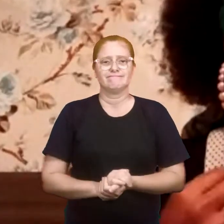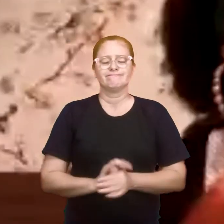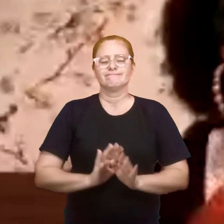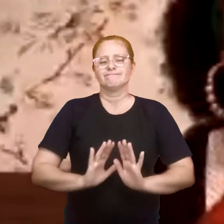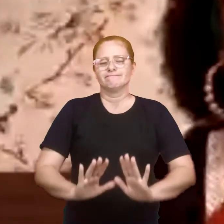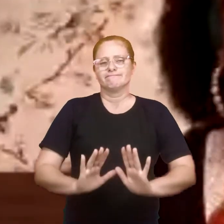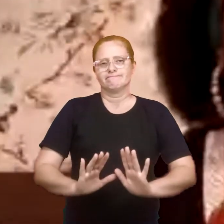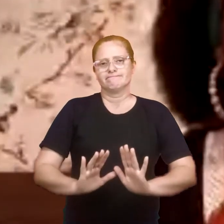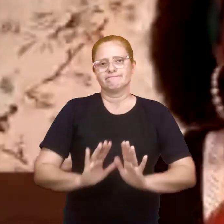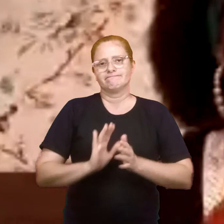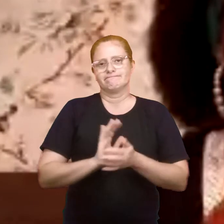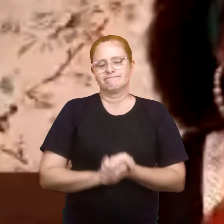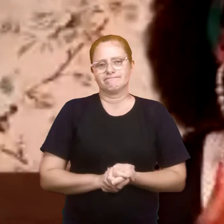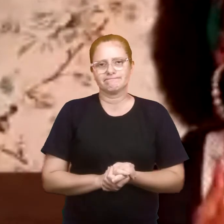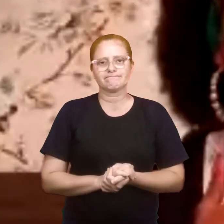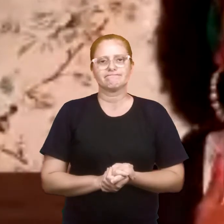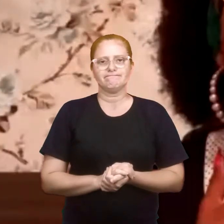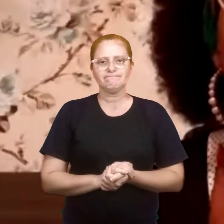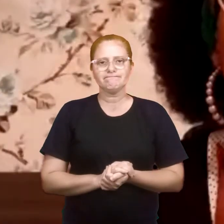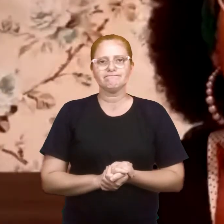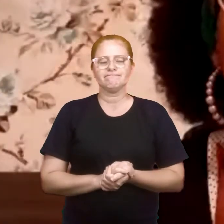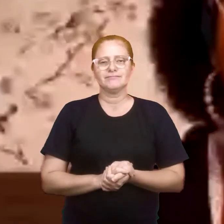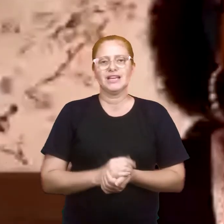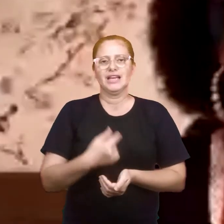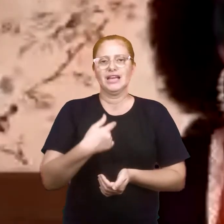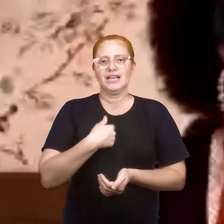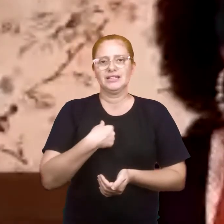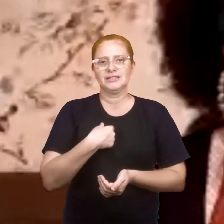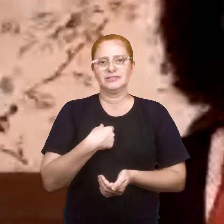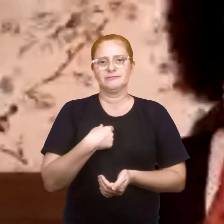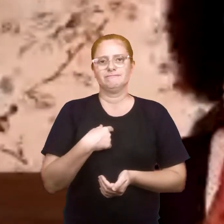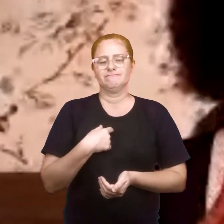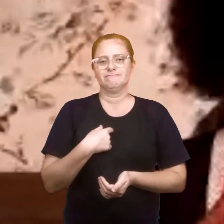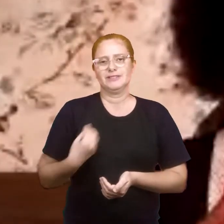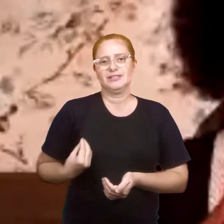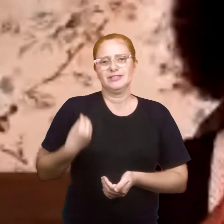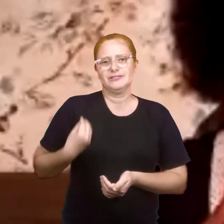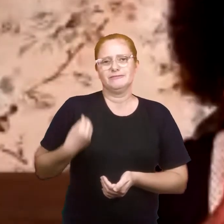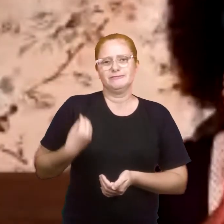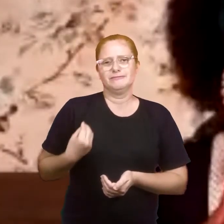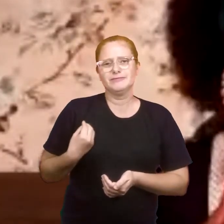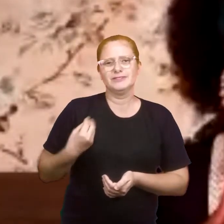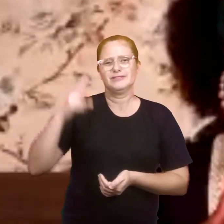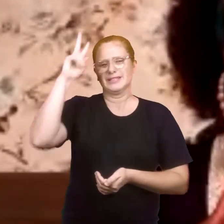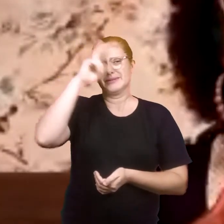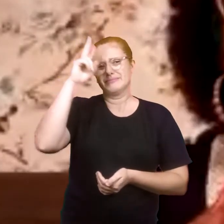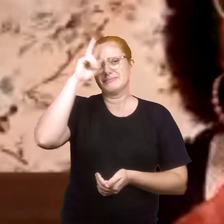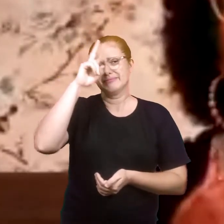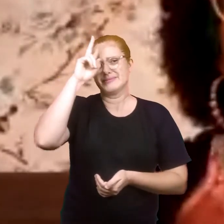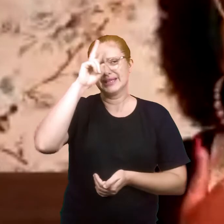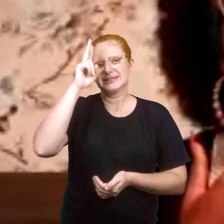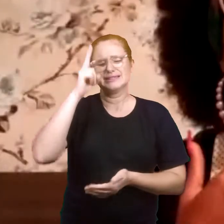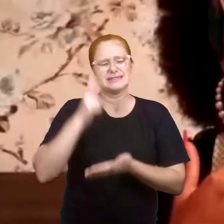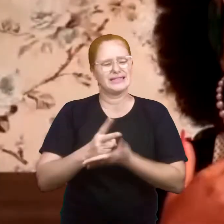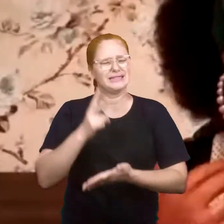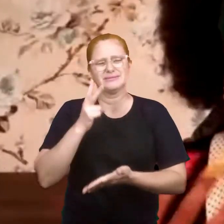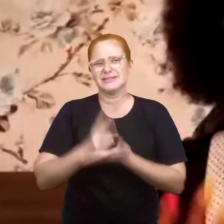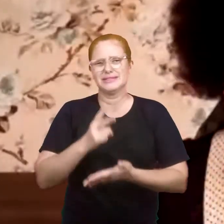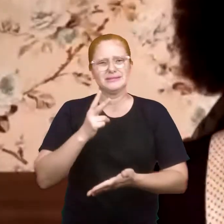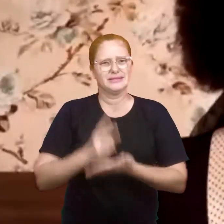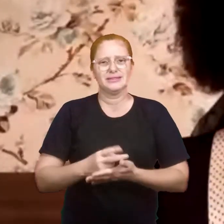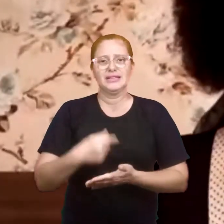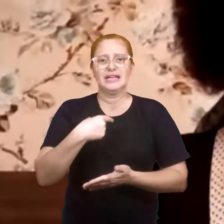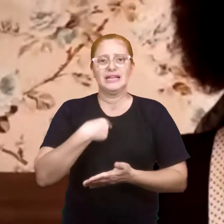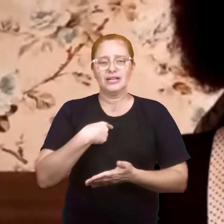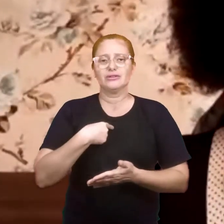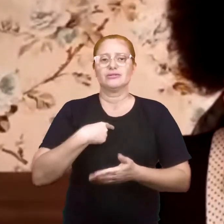Mas por eu viver com essa história engasgada na minha garganta, eu acabei me